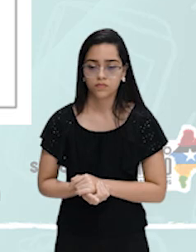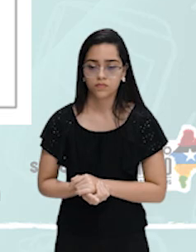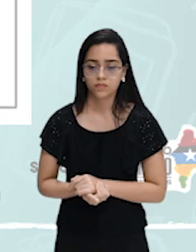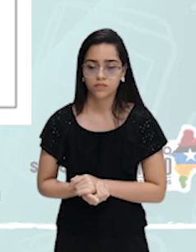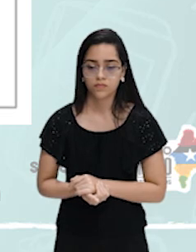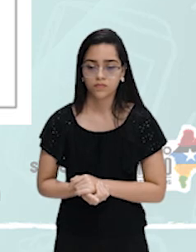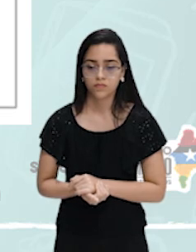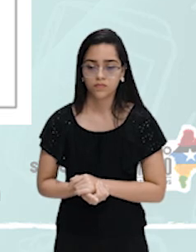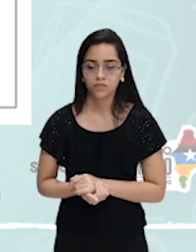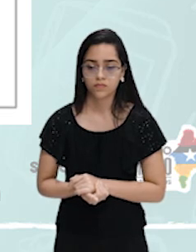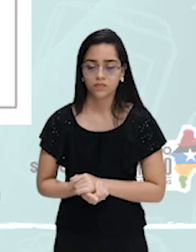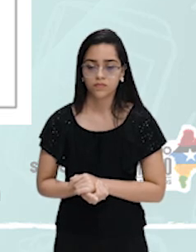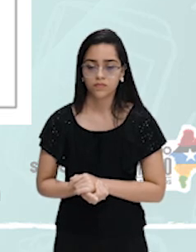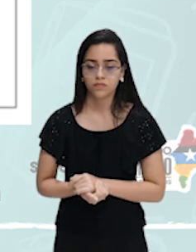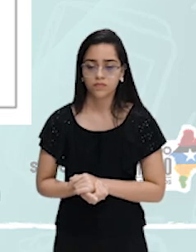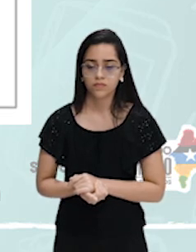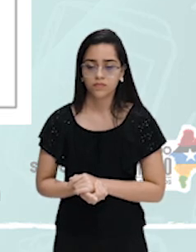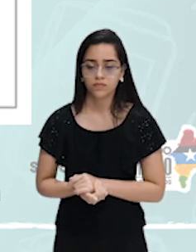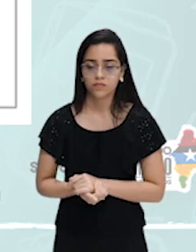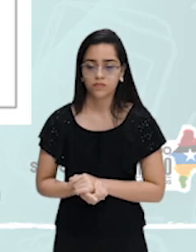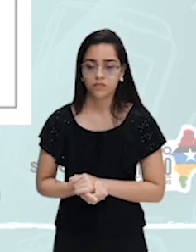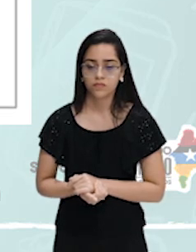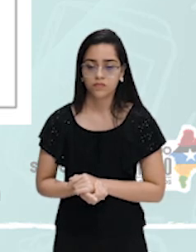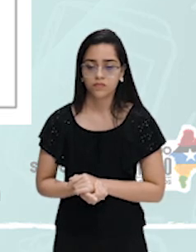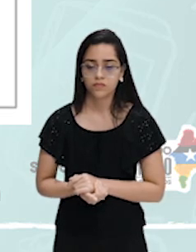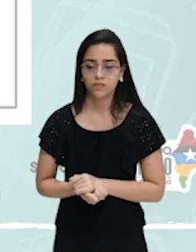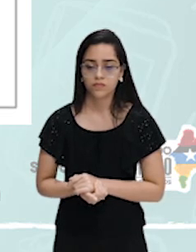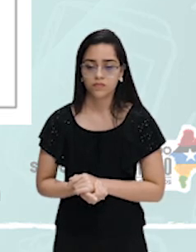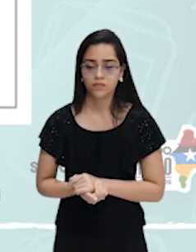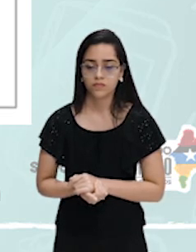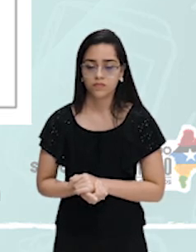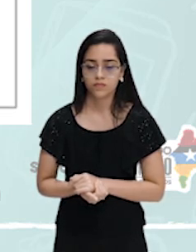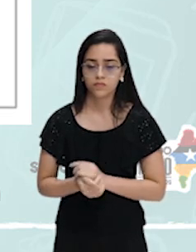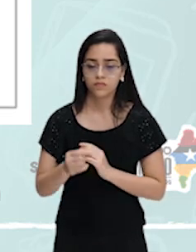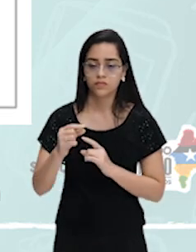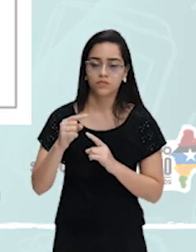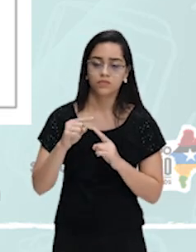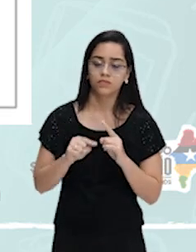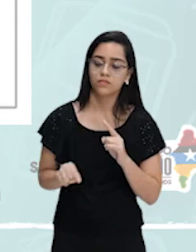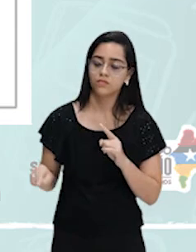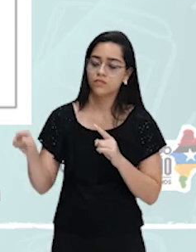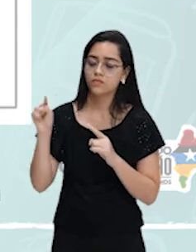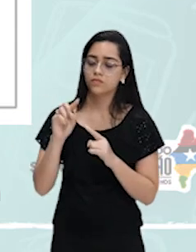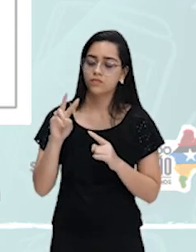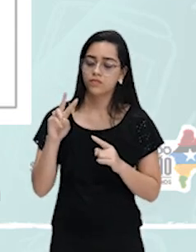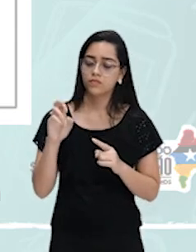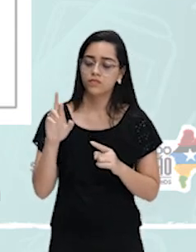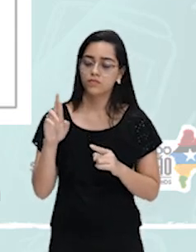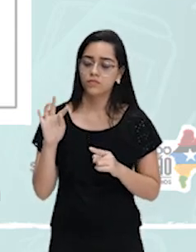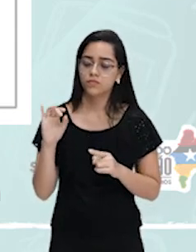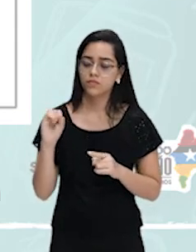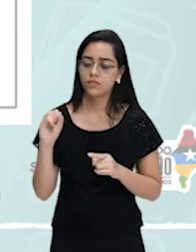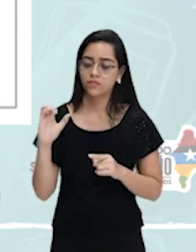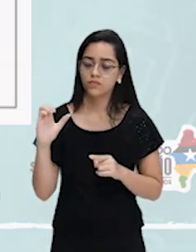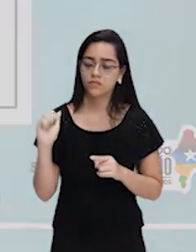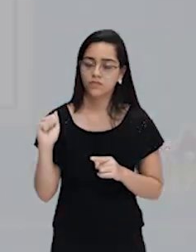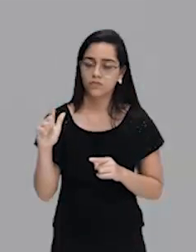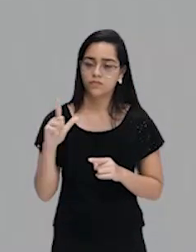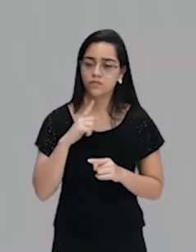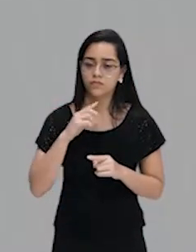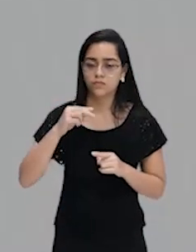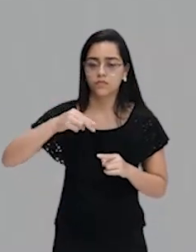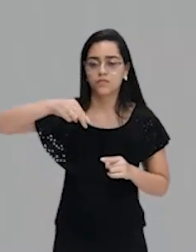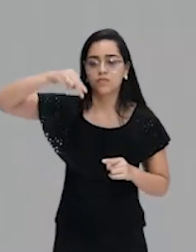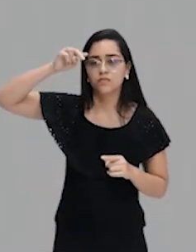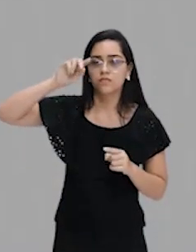passam pelo nadir, certo? Então, o círculo vertical é como se a gente fizesse ali um corte,